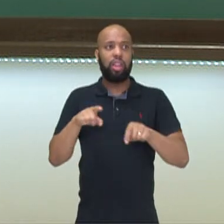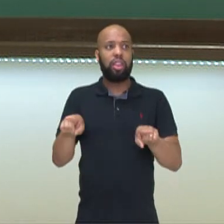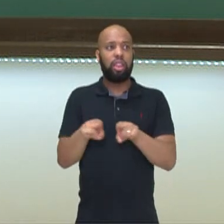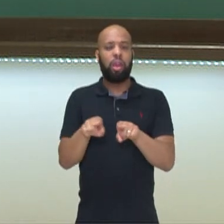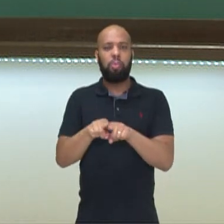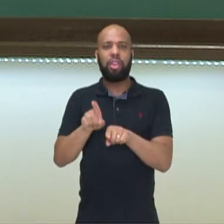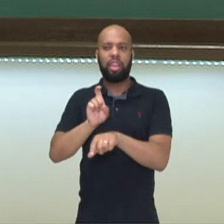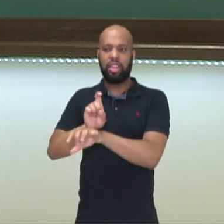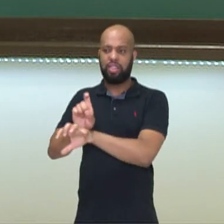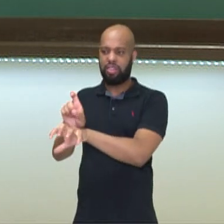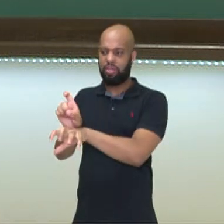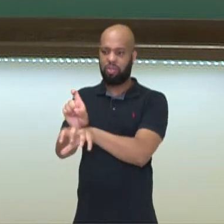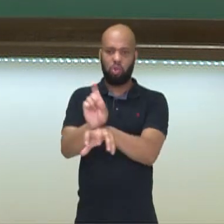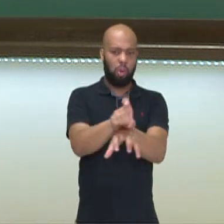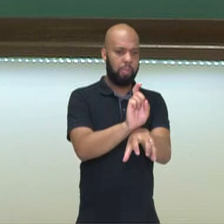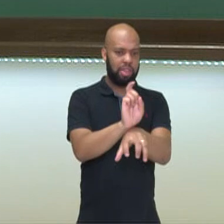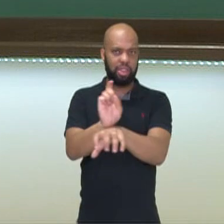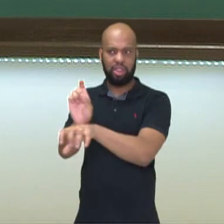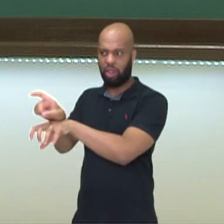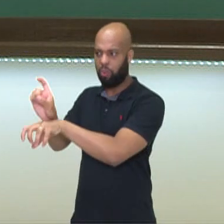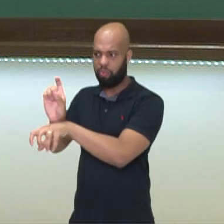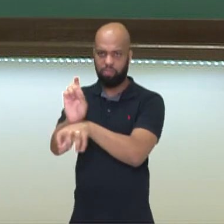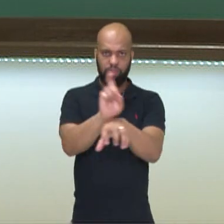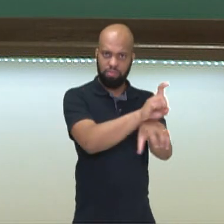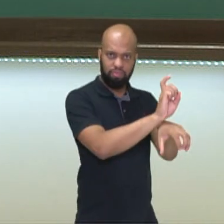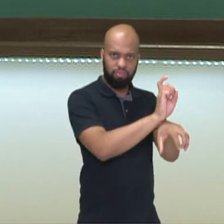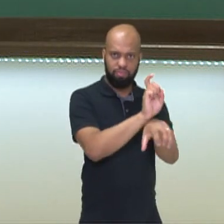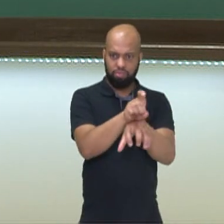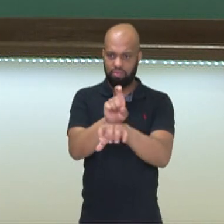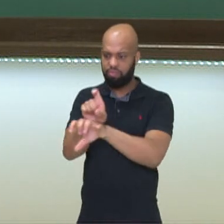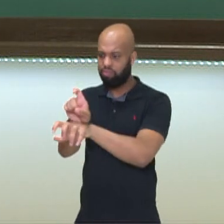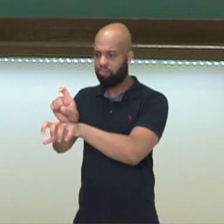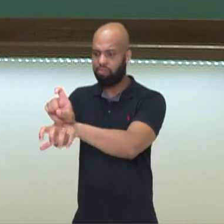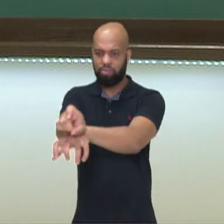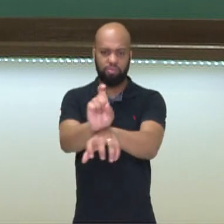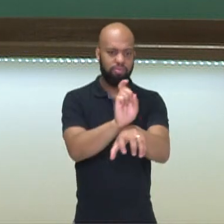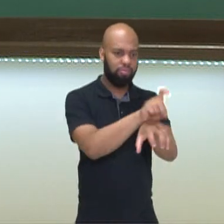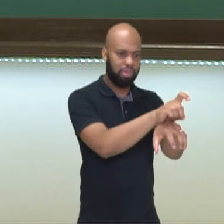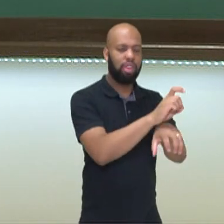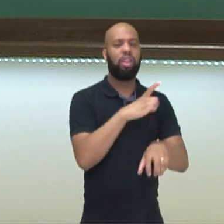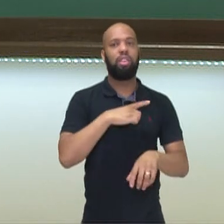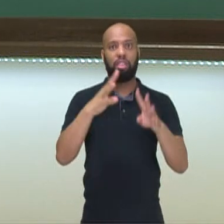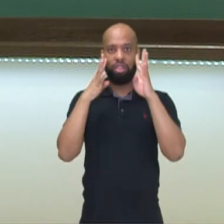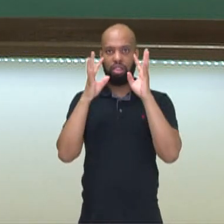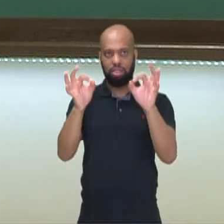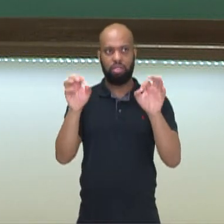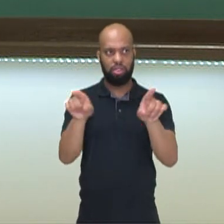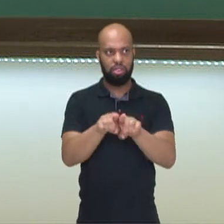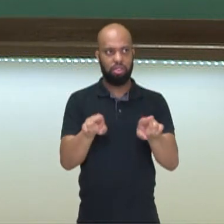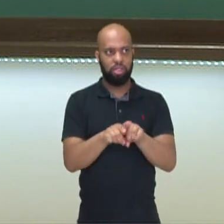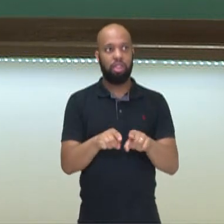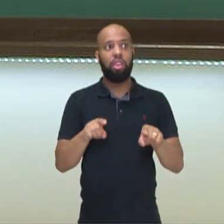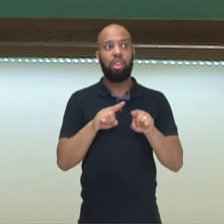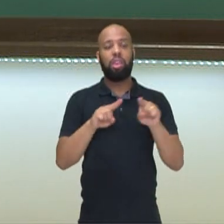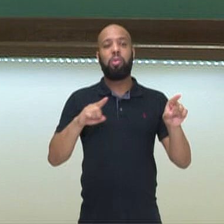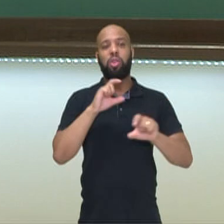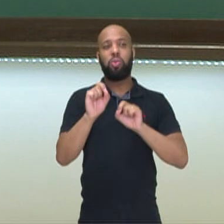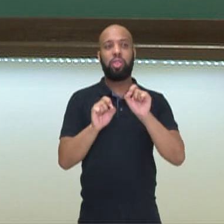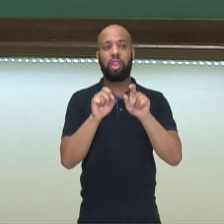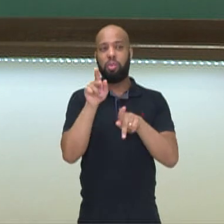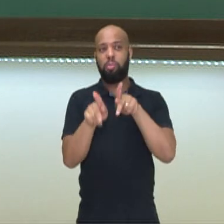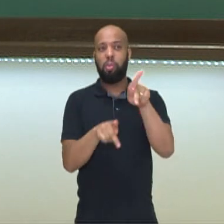É um problema também terrível, galera, que a gente tem que prestar atenção. Mas algo que a